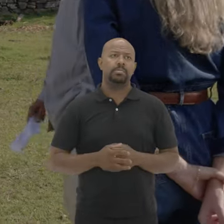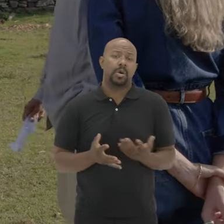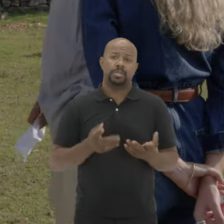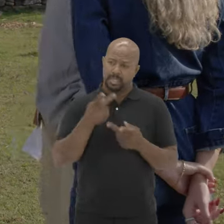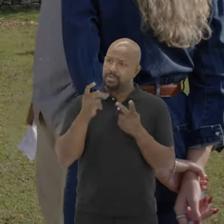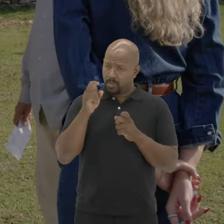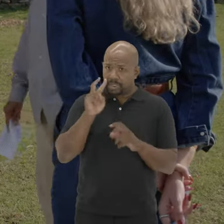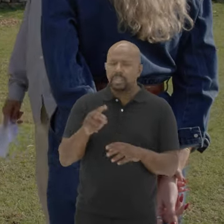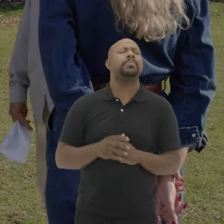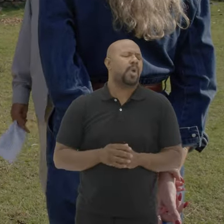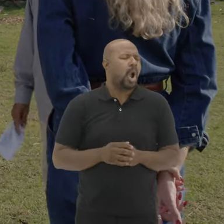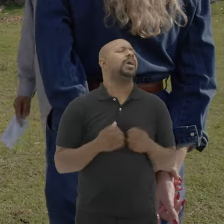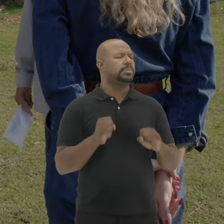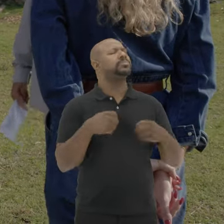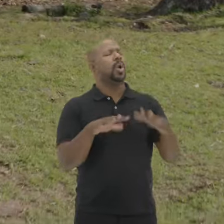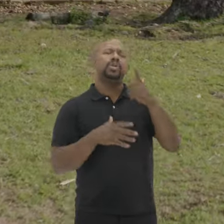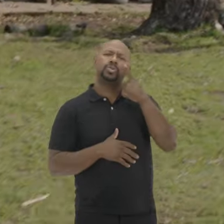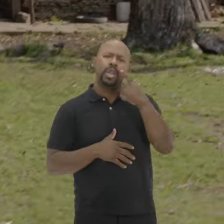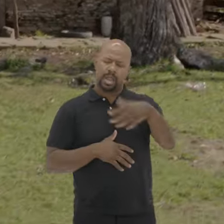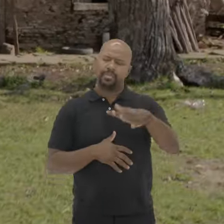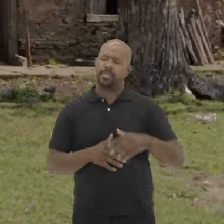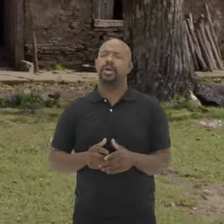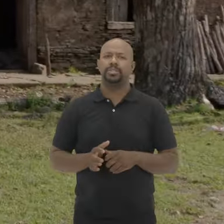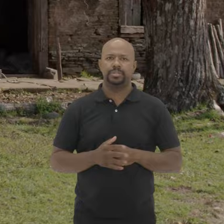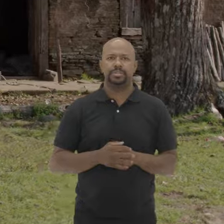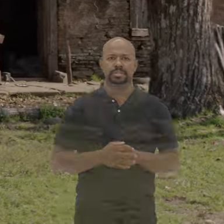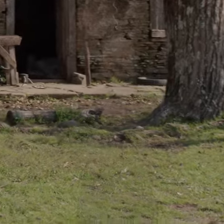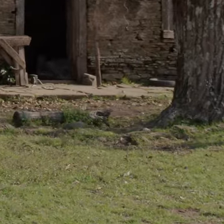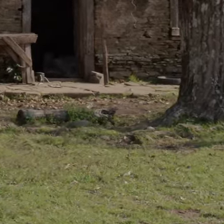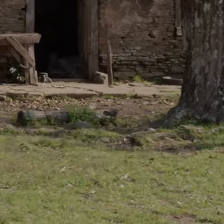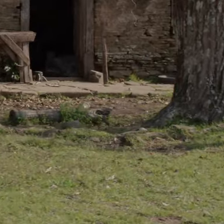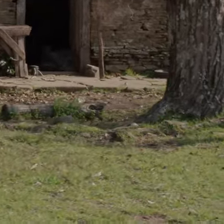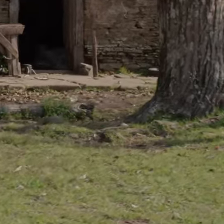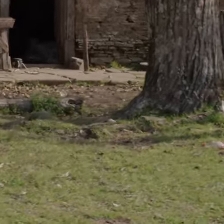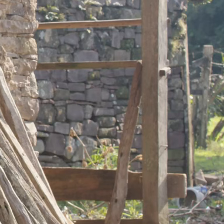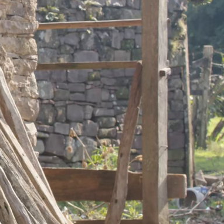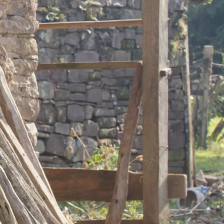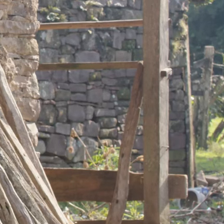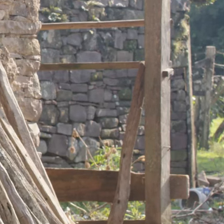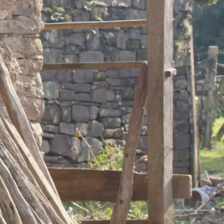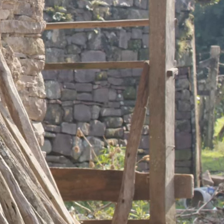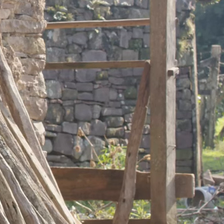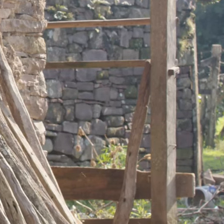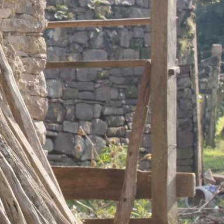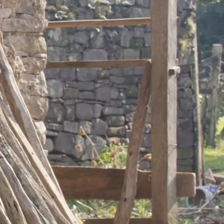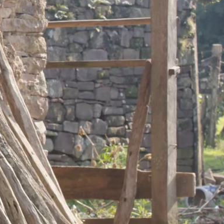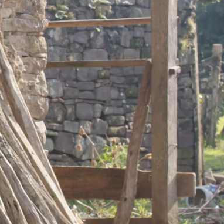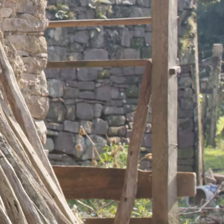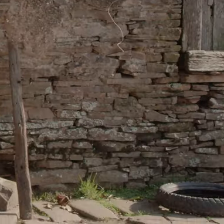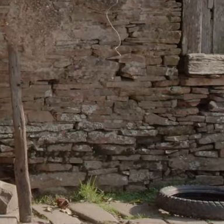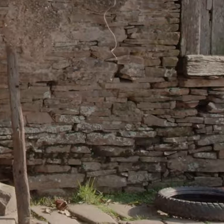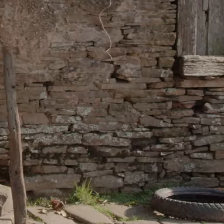posso olhar porque essa aí é única Daniel caminha em direção à casa as paredes são de pedras finas encaixadas sem